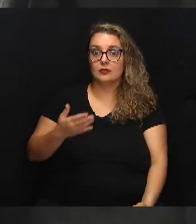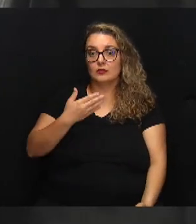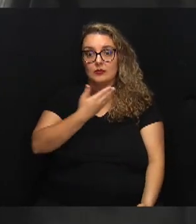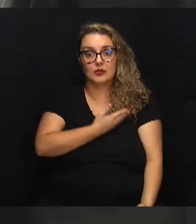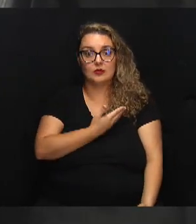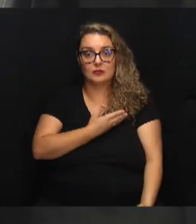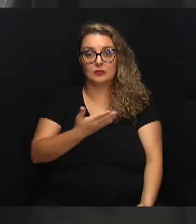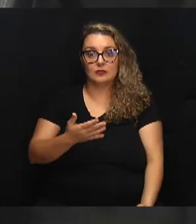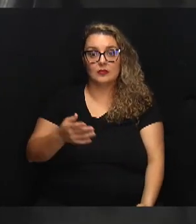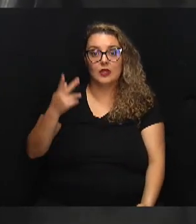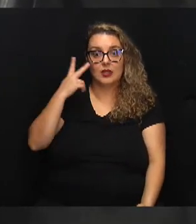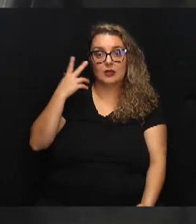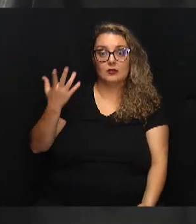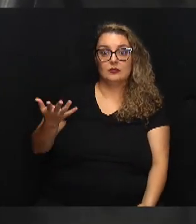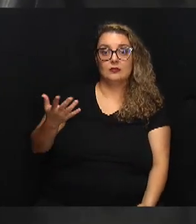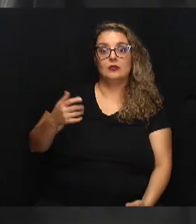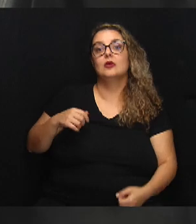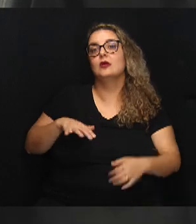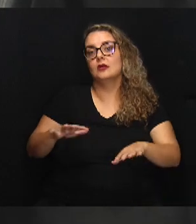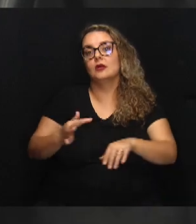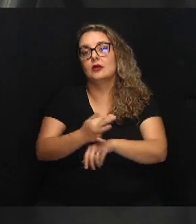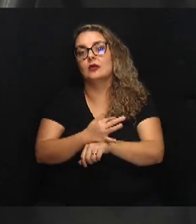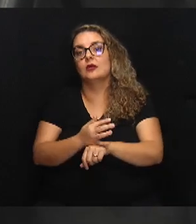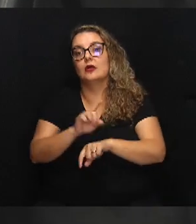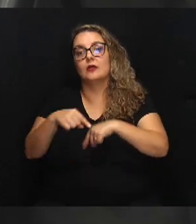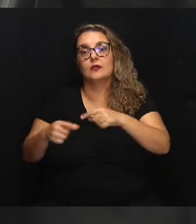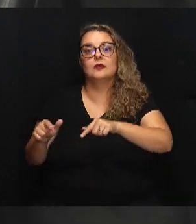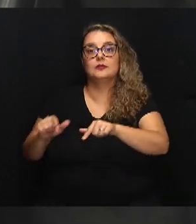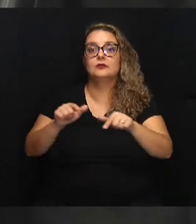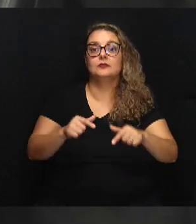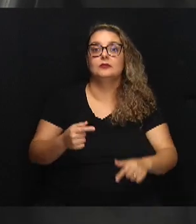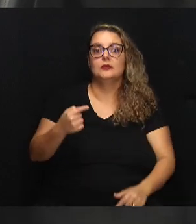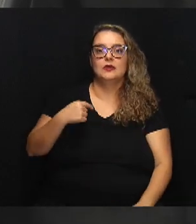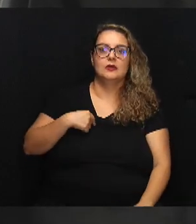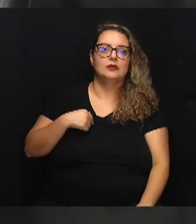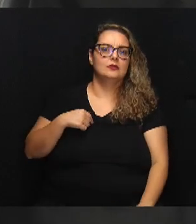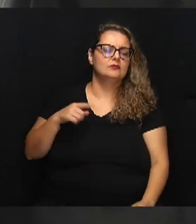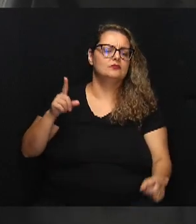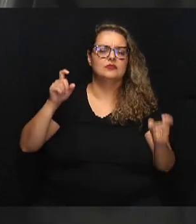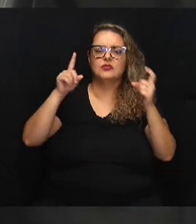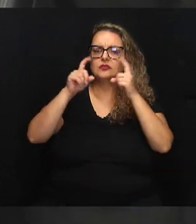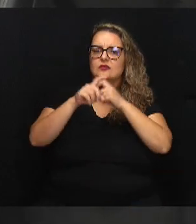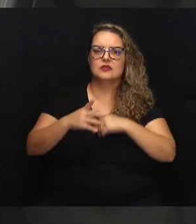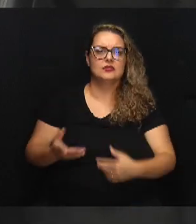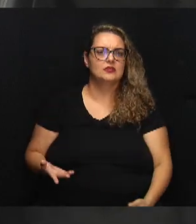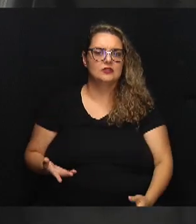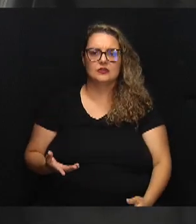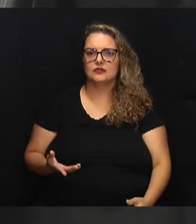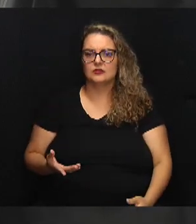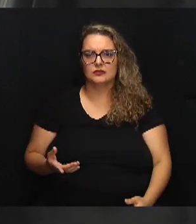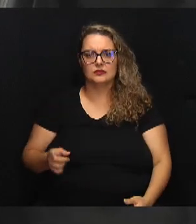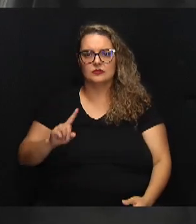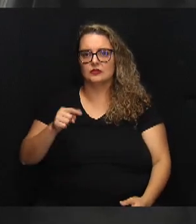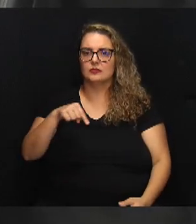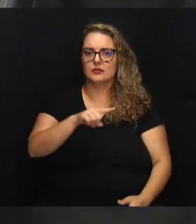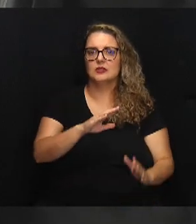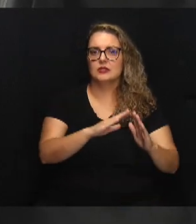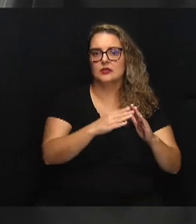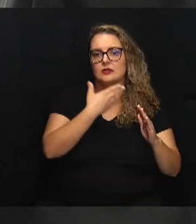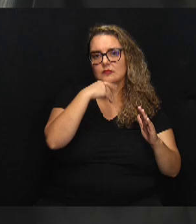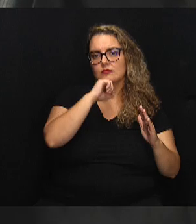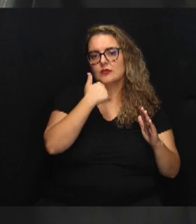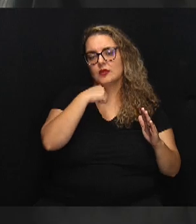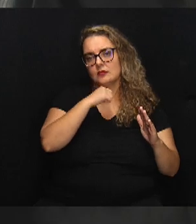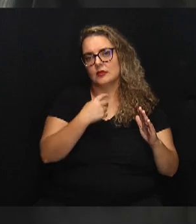amigos paulistanos iam curtir férias em outros lugares e tal, eu raramente deixava de ir para casa dos meus pais nas férias, né? Então ficava